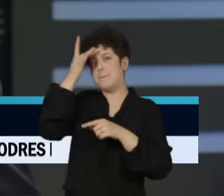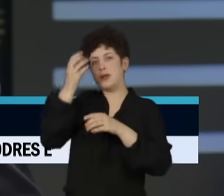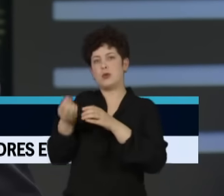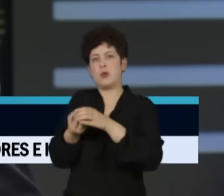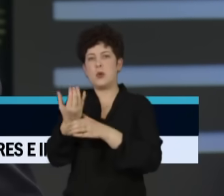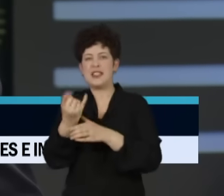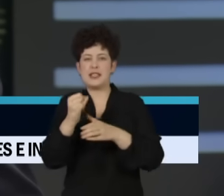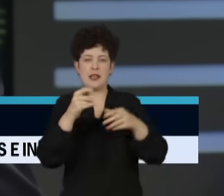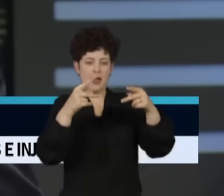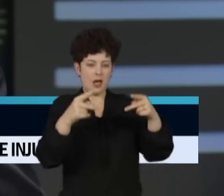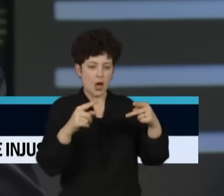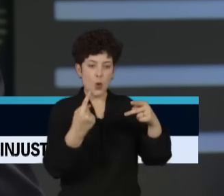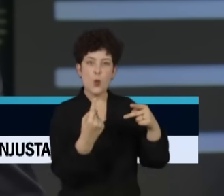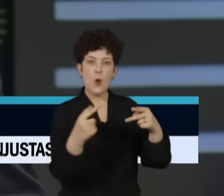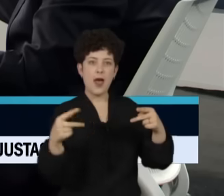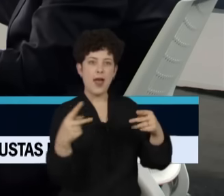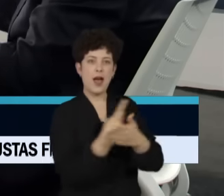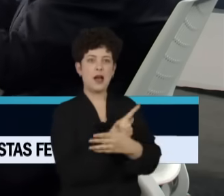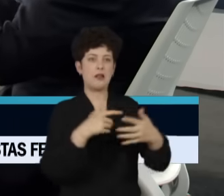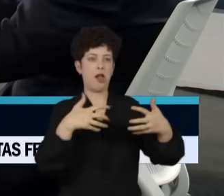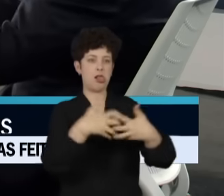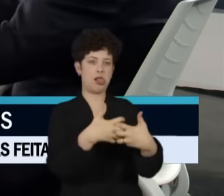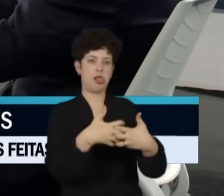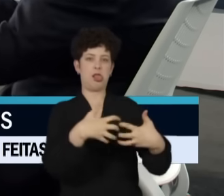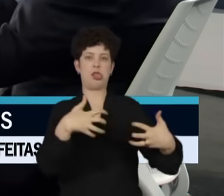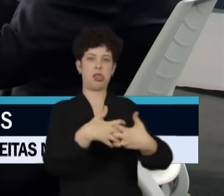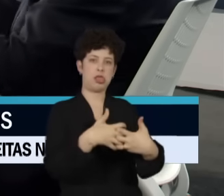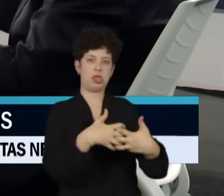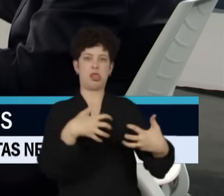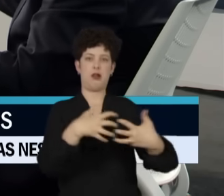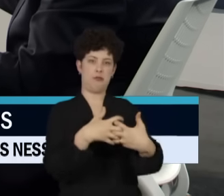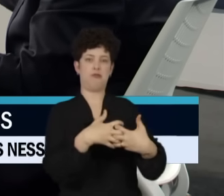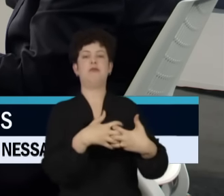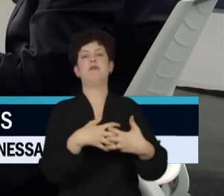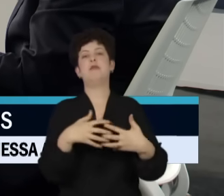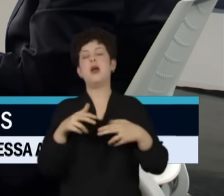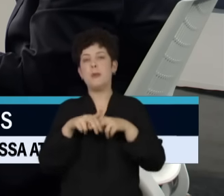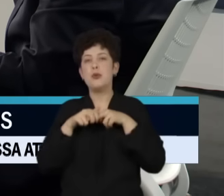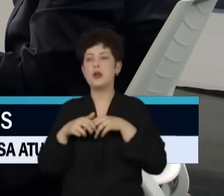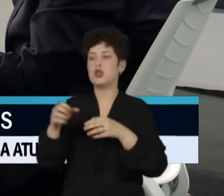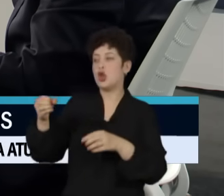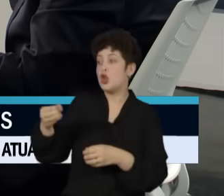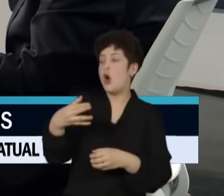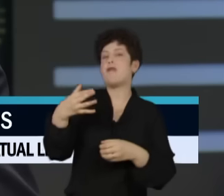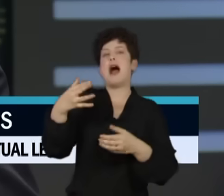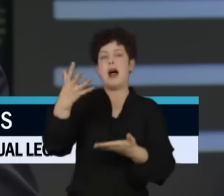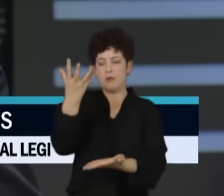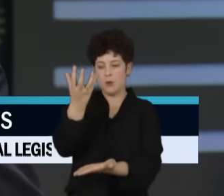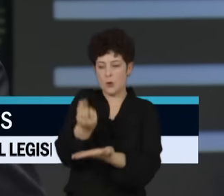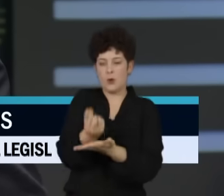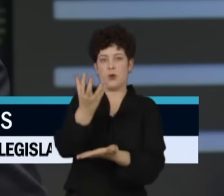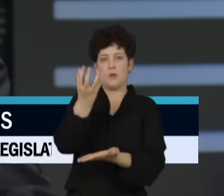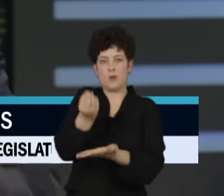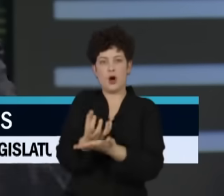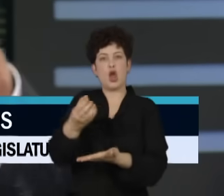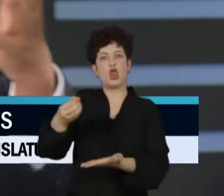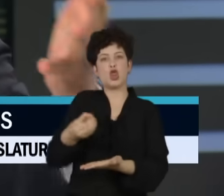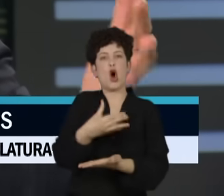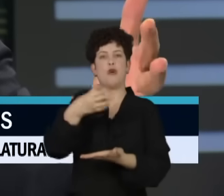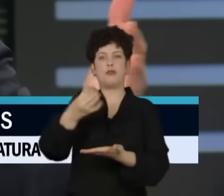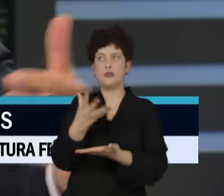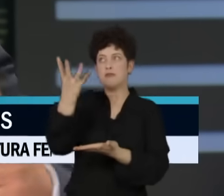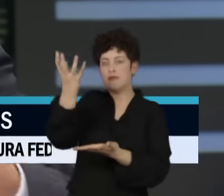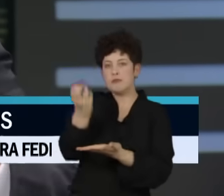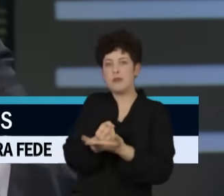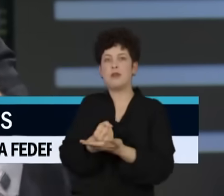você tiver um erro numa linha, o software vai travar, vai dar um que eles chamam de bug. E daí vem as atualizações, né, para prevenir eh quando tem a